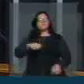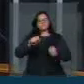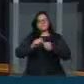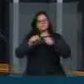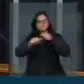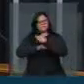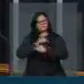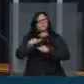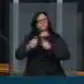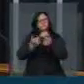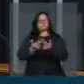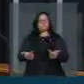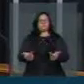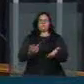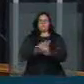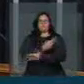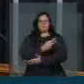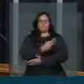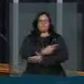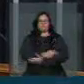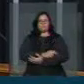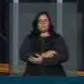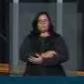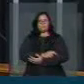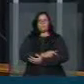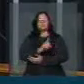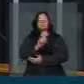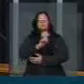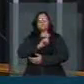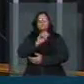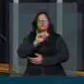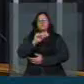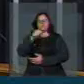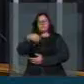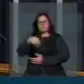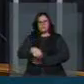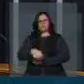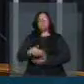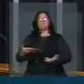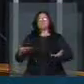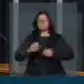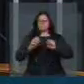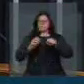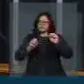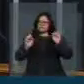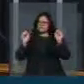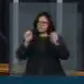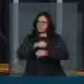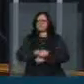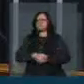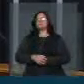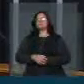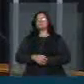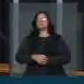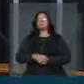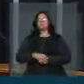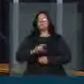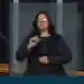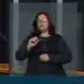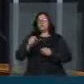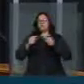providências. Existe, sim, senhor presidente, senhoras e senhores deputados, uma